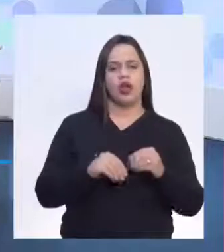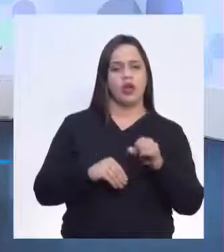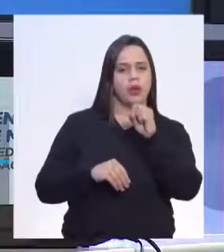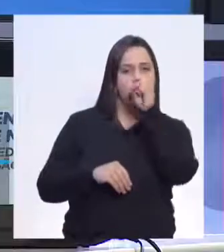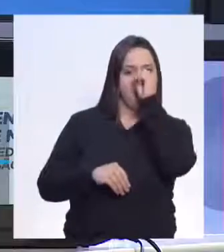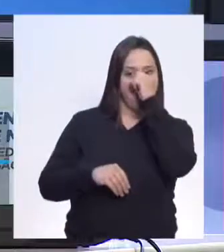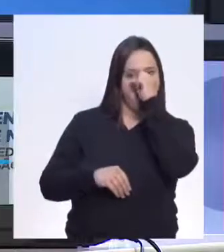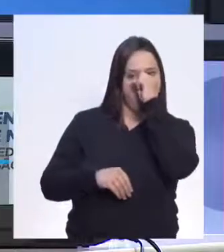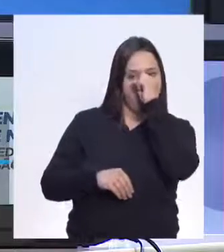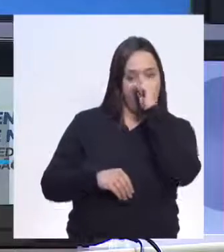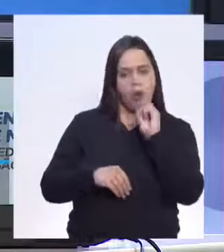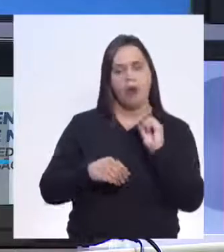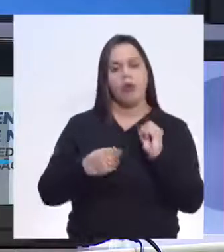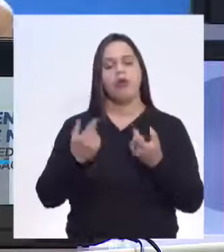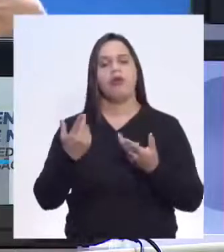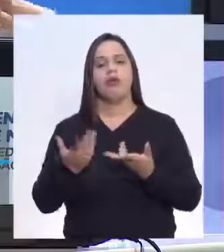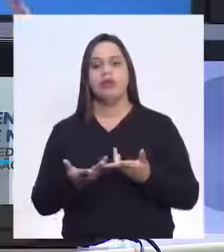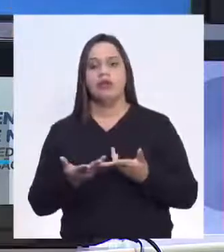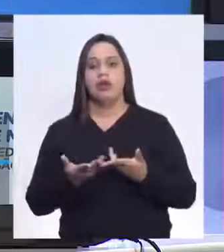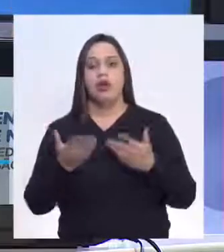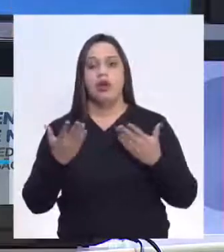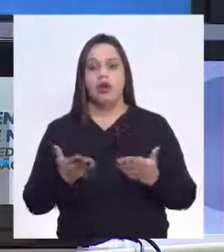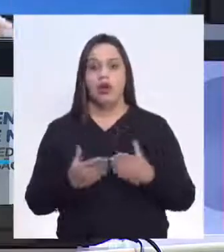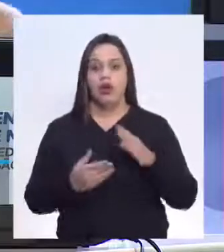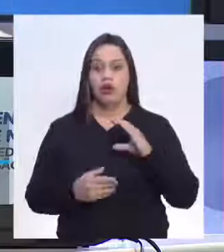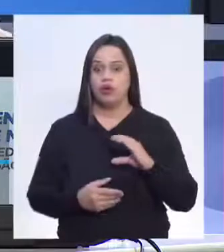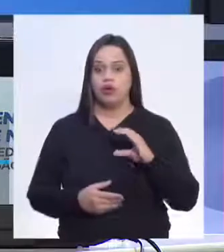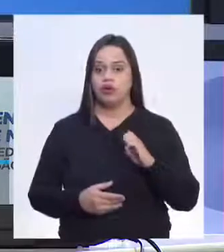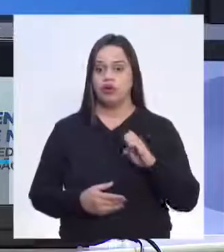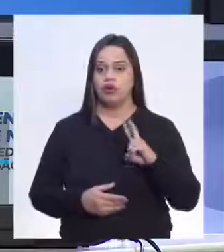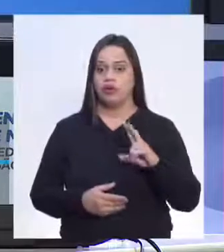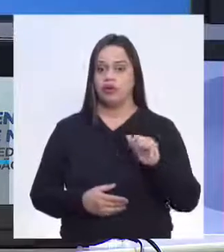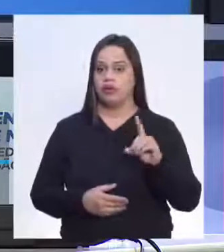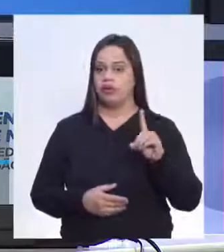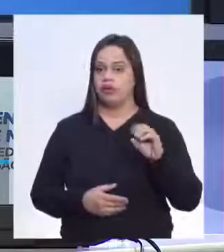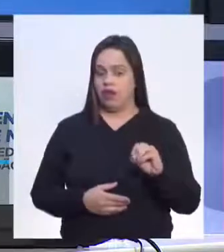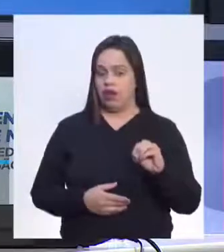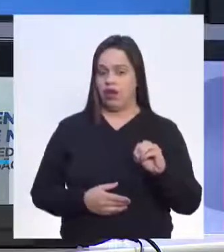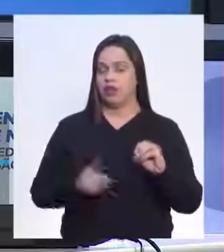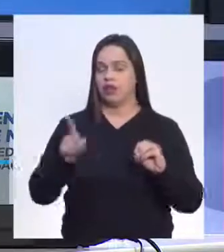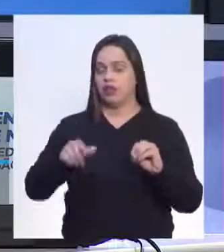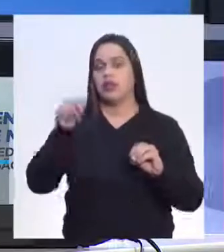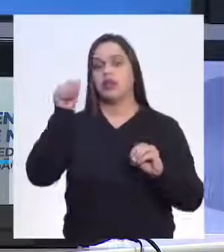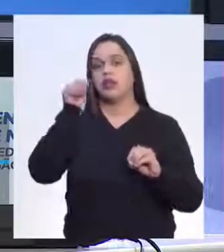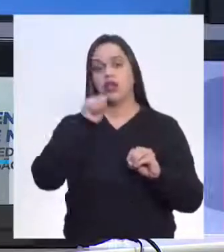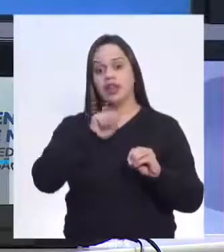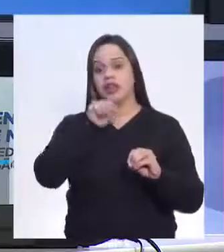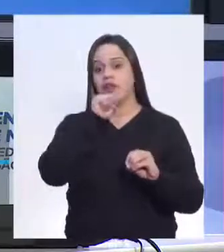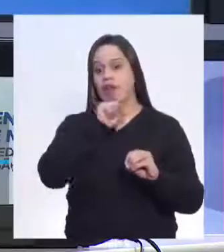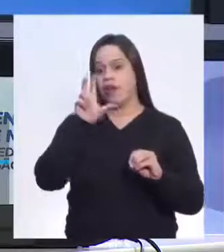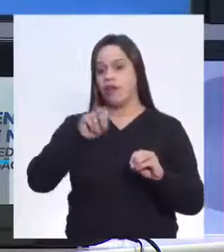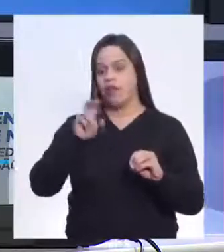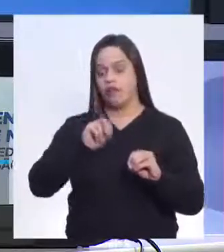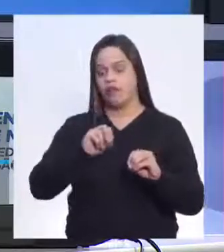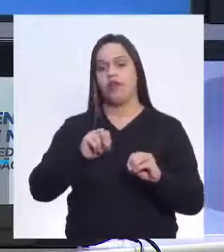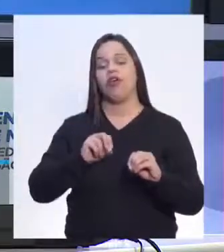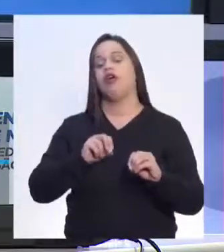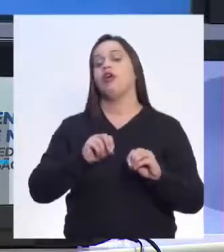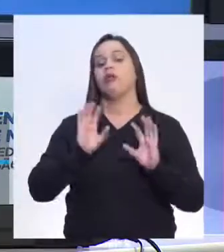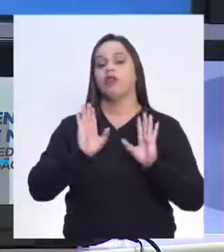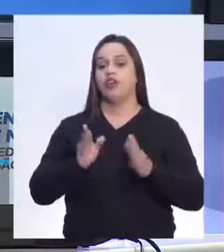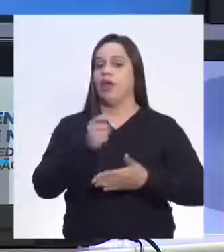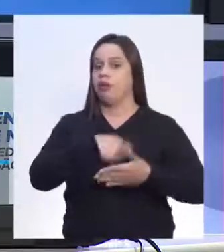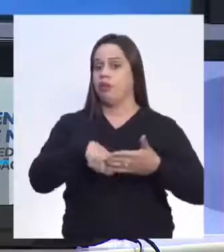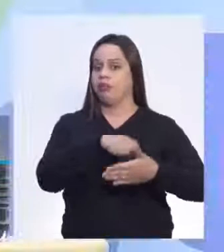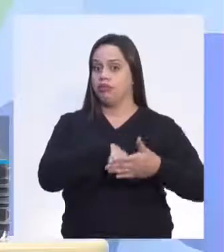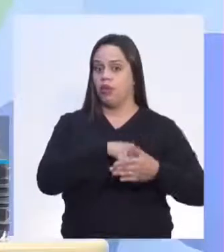porco. Gente, um cevado, um que está bem nutrido e que a Dona Benta poderia ter comprado seria um porco. Olha só que coisa. Um